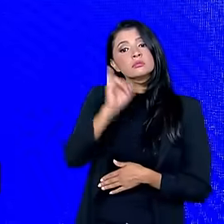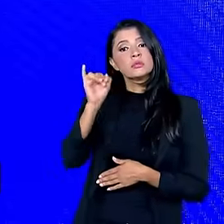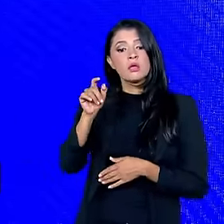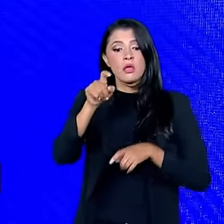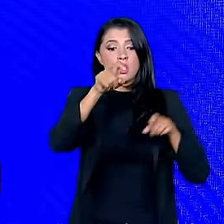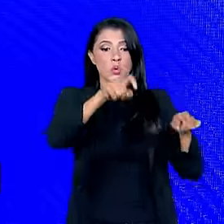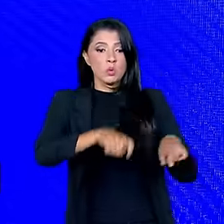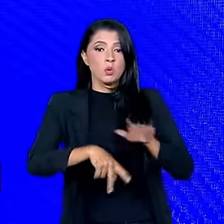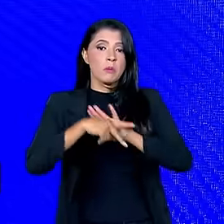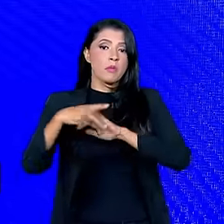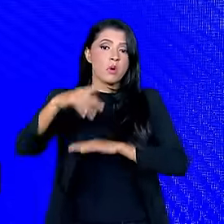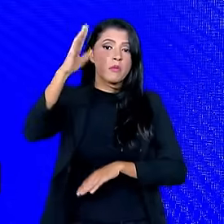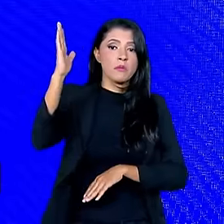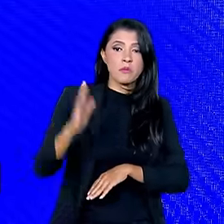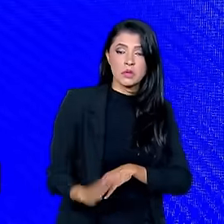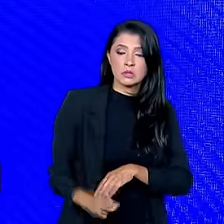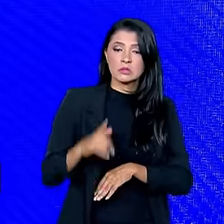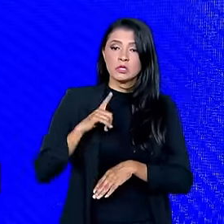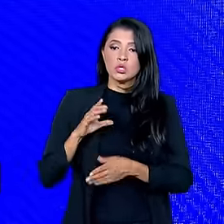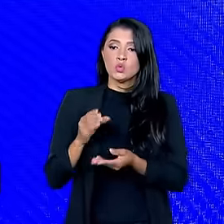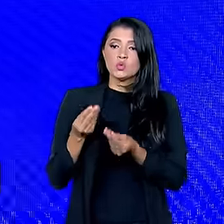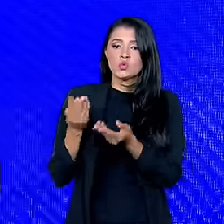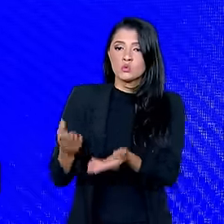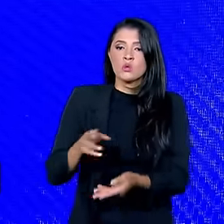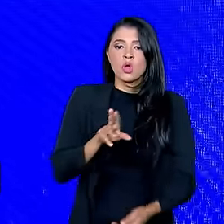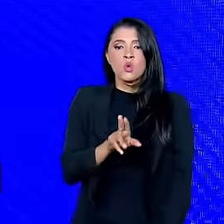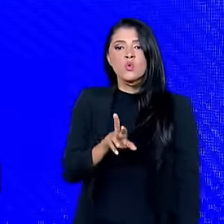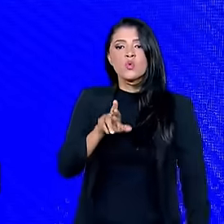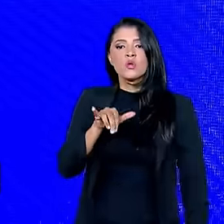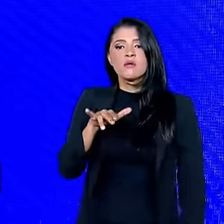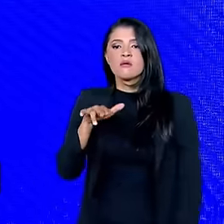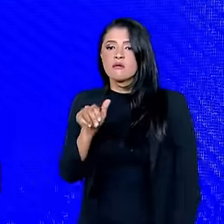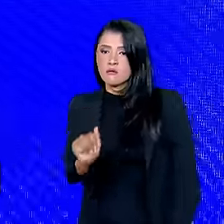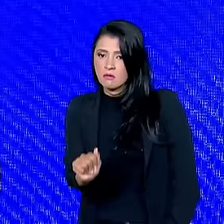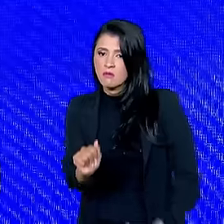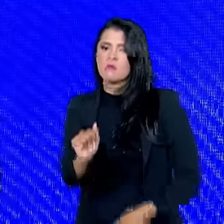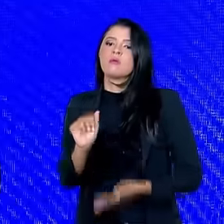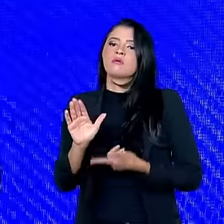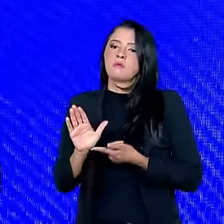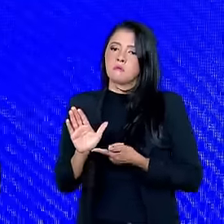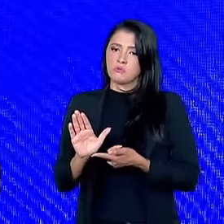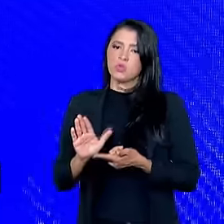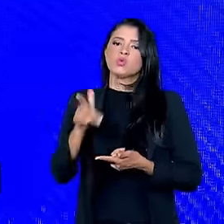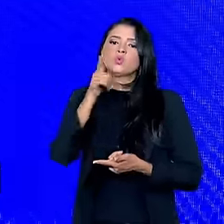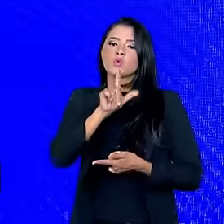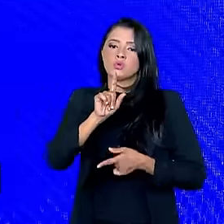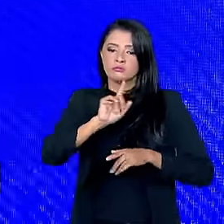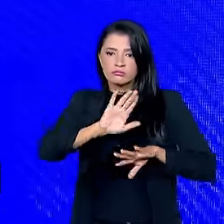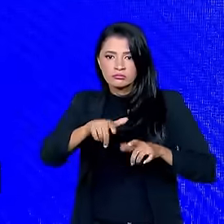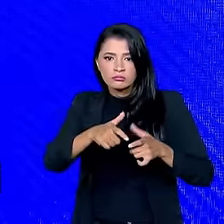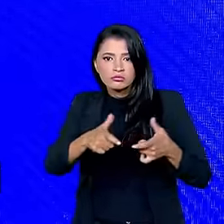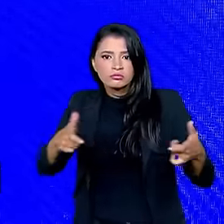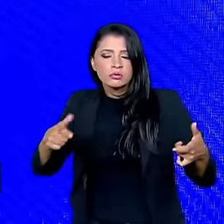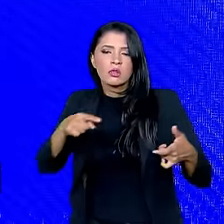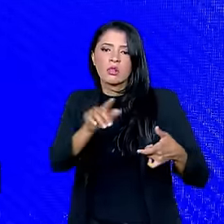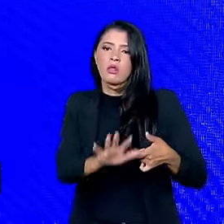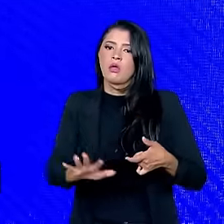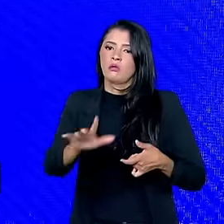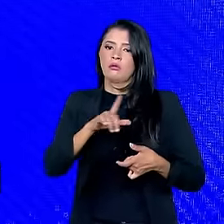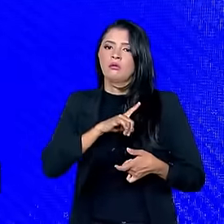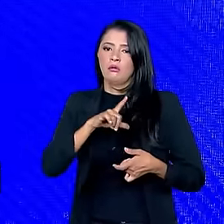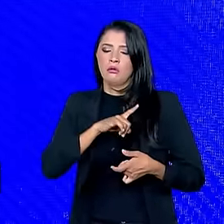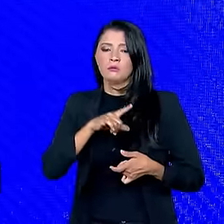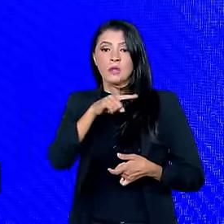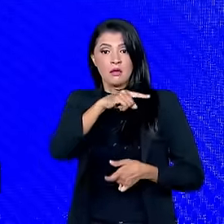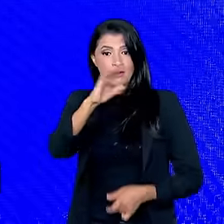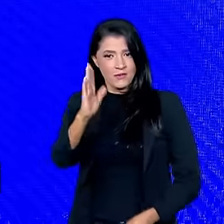agricultura brasileira como fornecedor de ureia, que tanto contribui para a elevada produtividade nacional. O